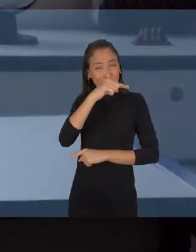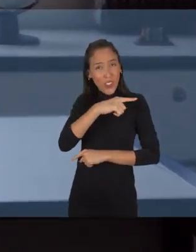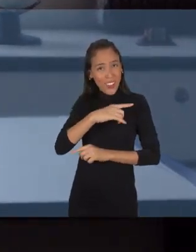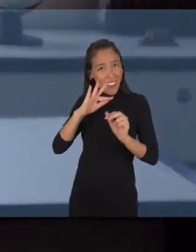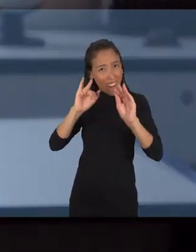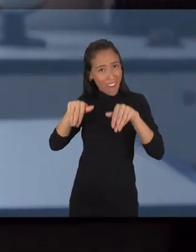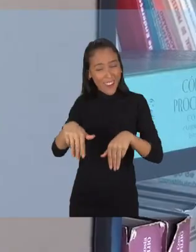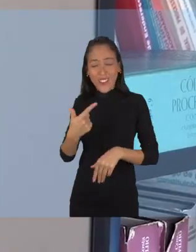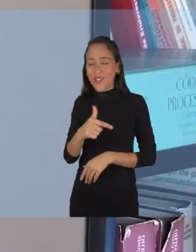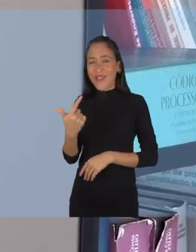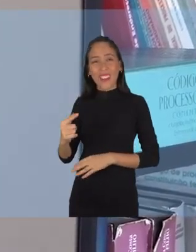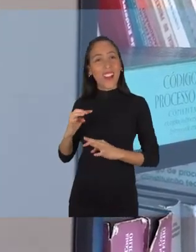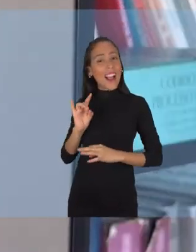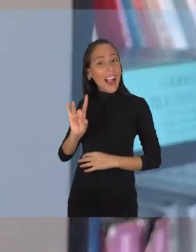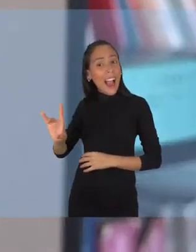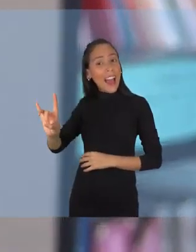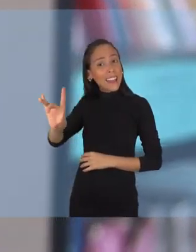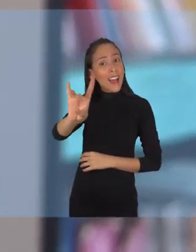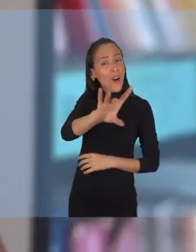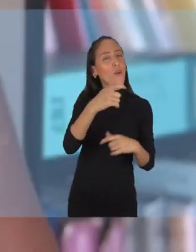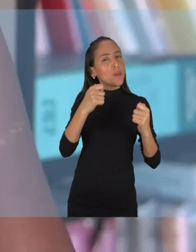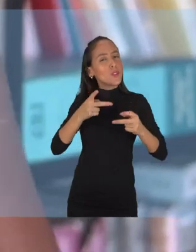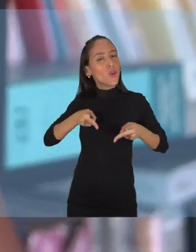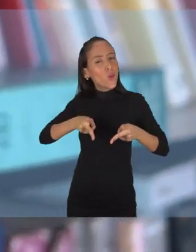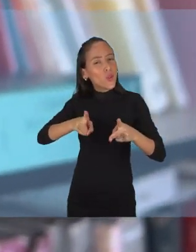nós deve escrever em suas linhas.